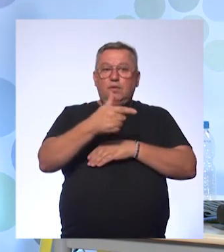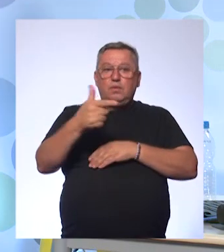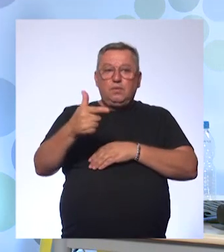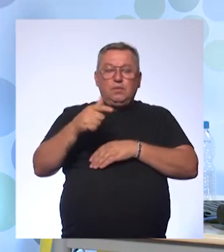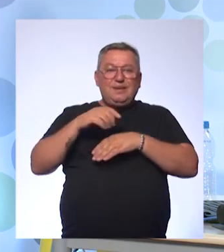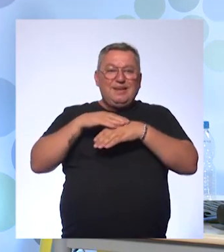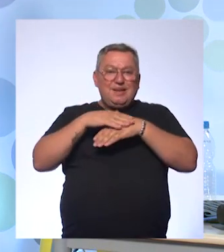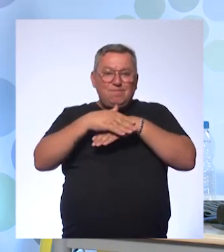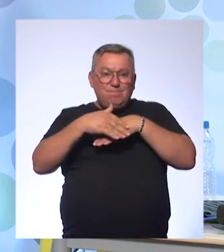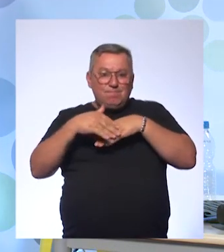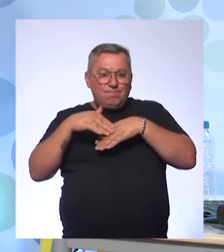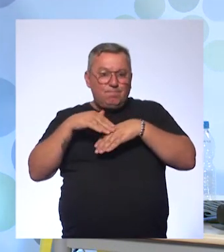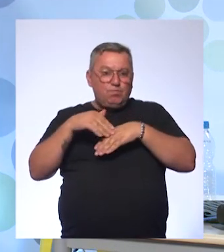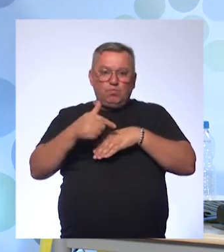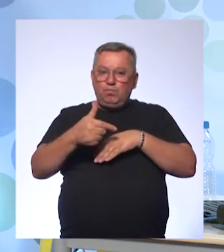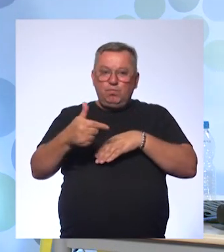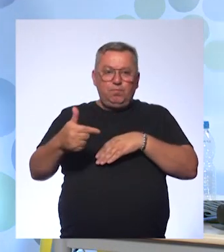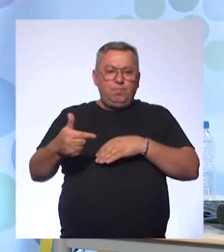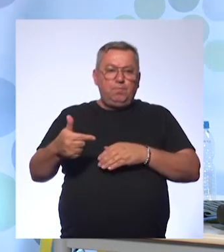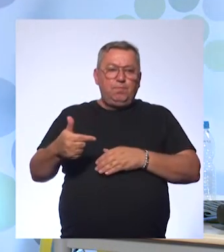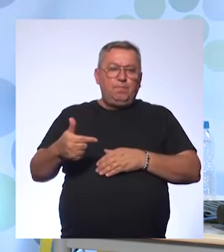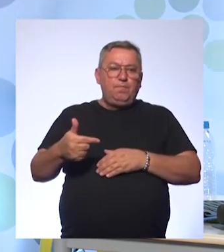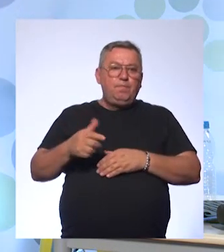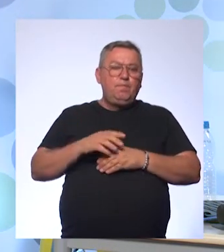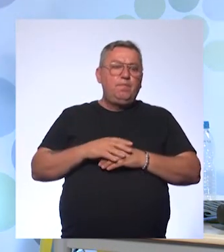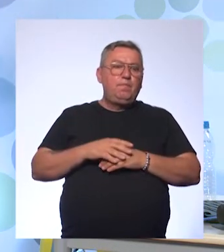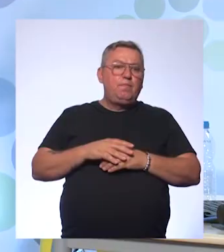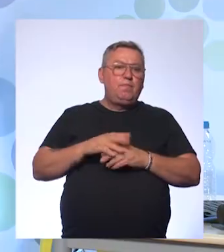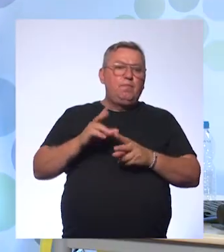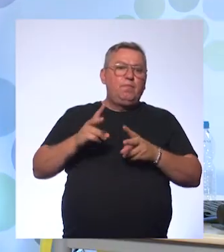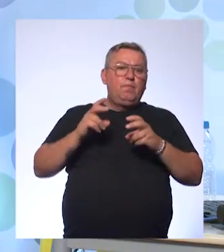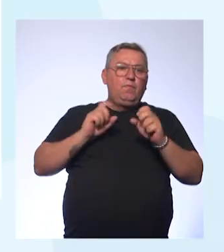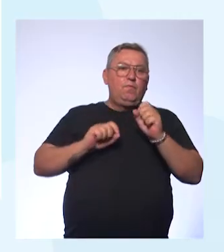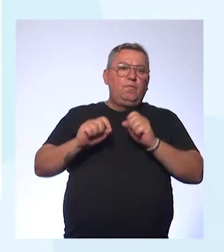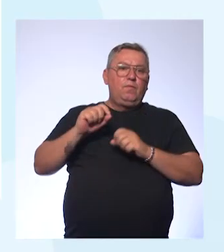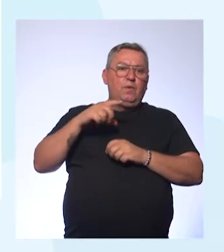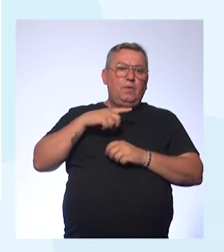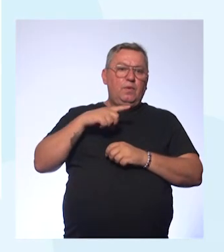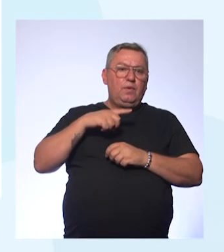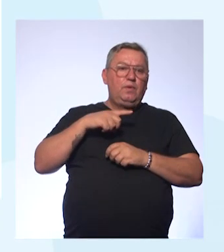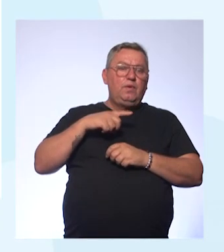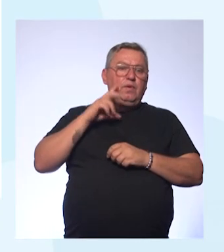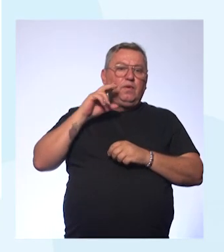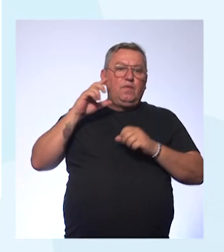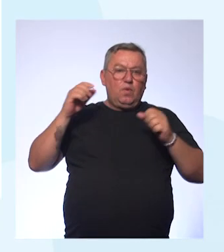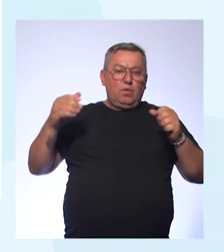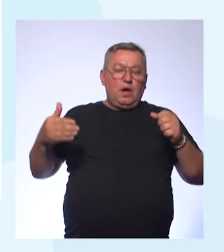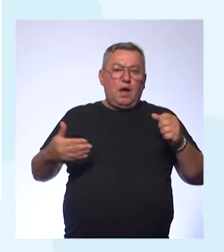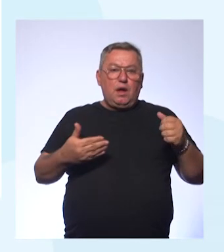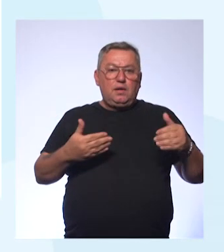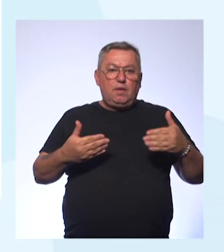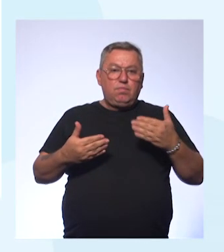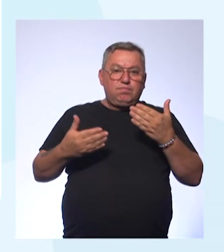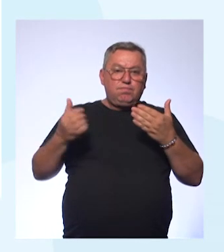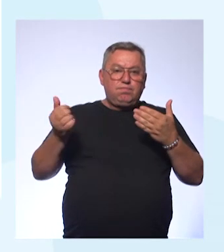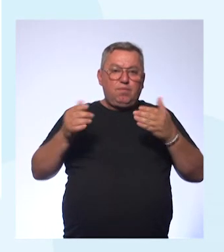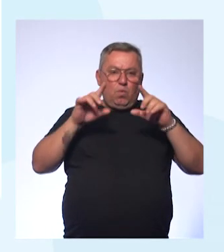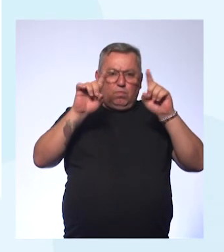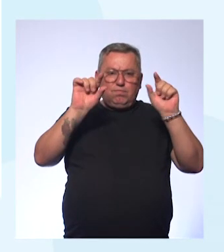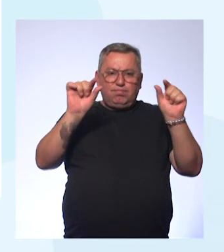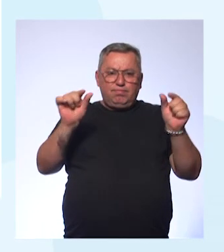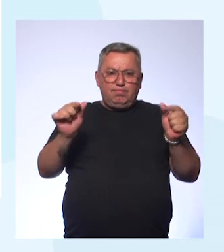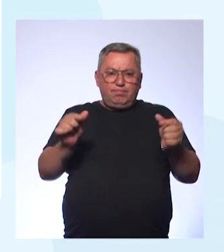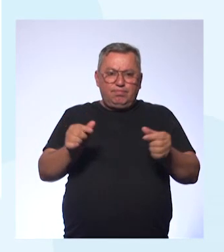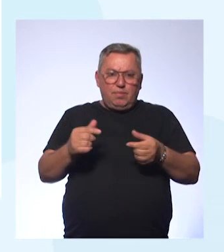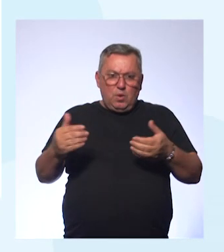tecidos formados aí. Então, nessa imagem, a gente percebe que existe um fluxo, né? Então, a água vai entrando com